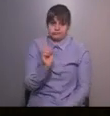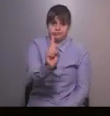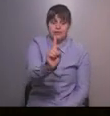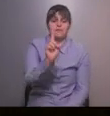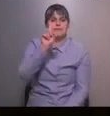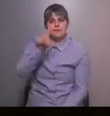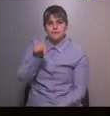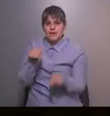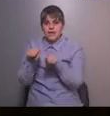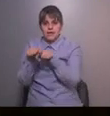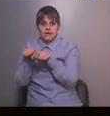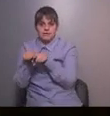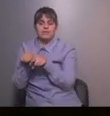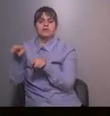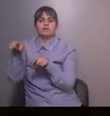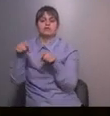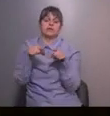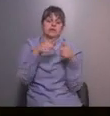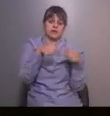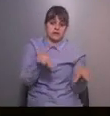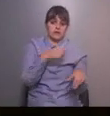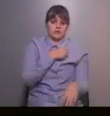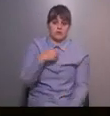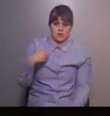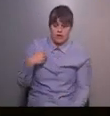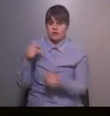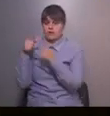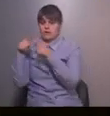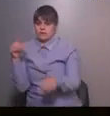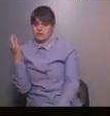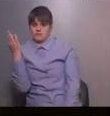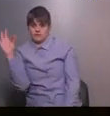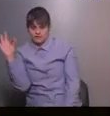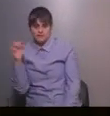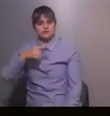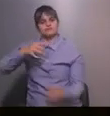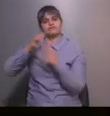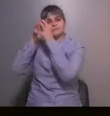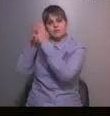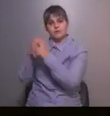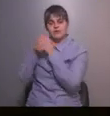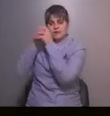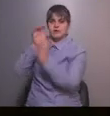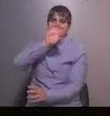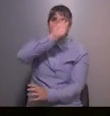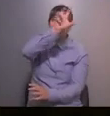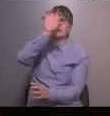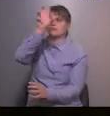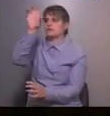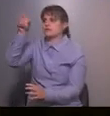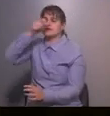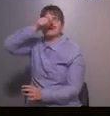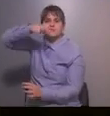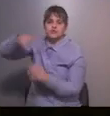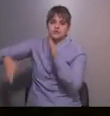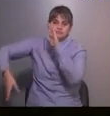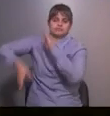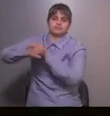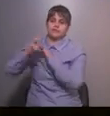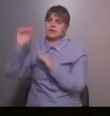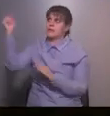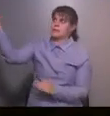os irmãos de língua polaca e francesa, oremos pelos países de onde partem e aonde